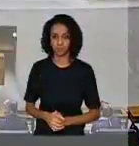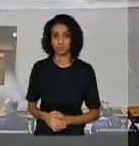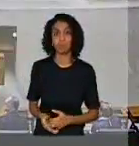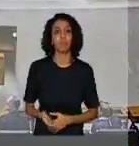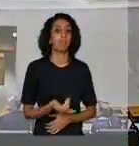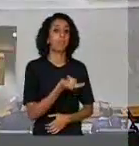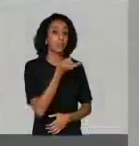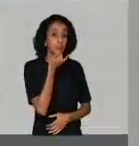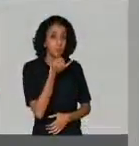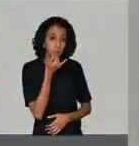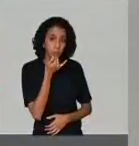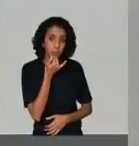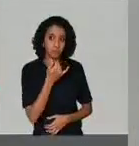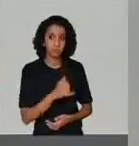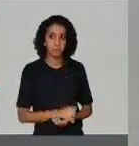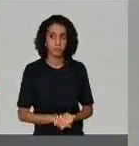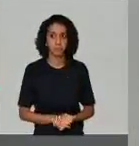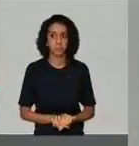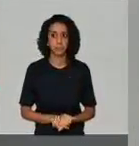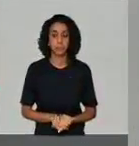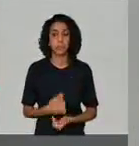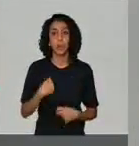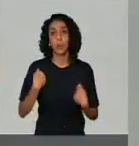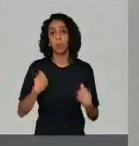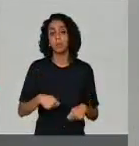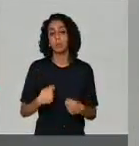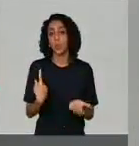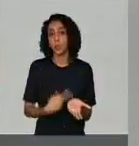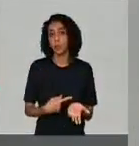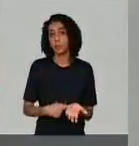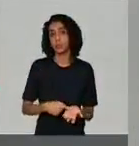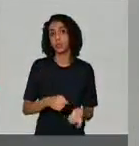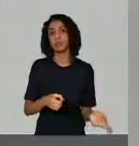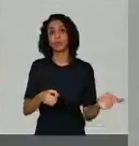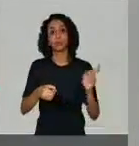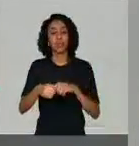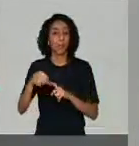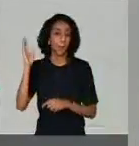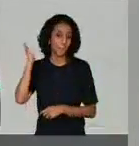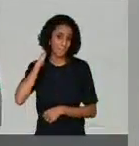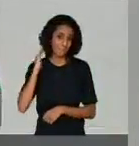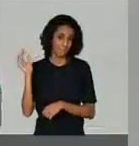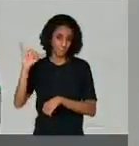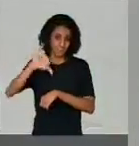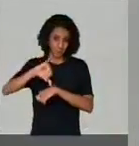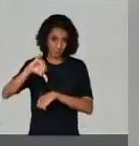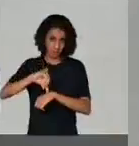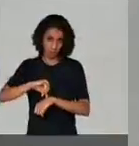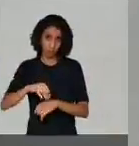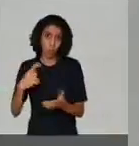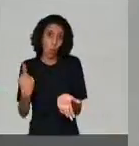tenho que voltar a Belém por compromissos mesmo inadiáveis.